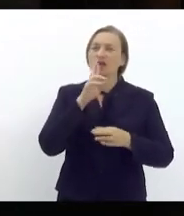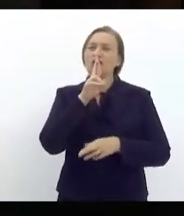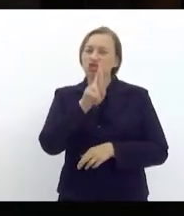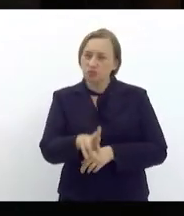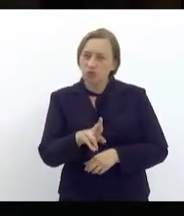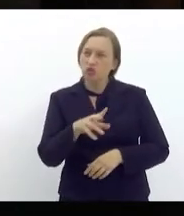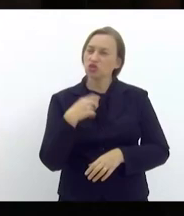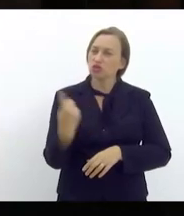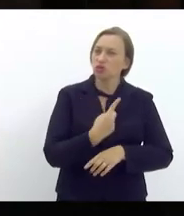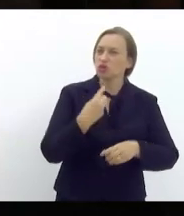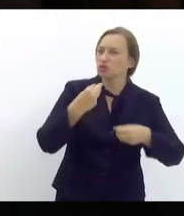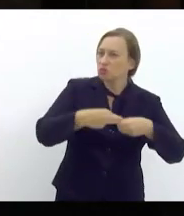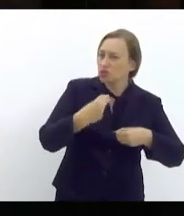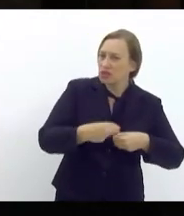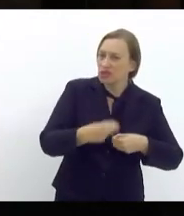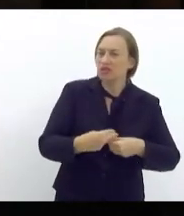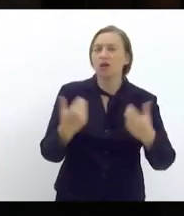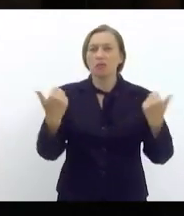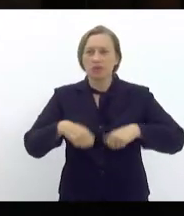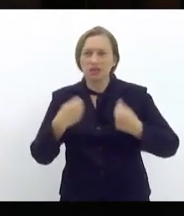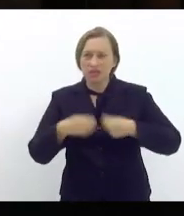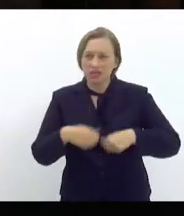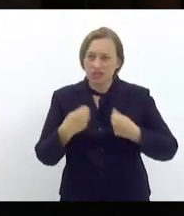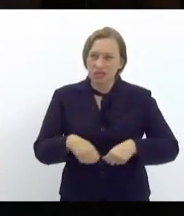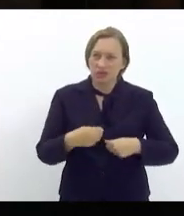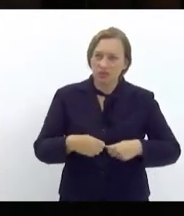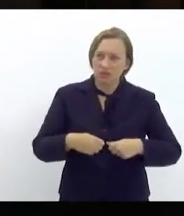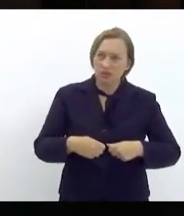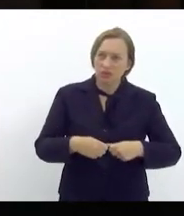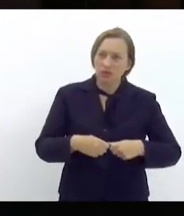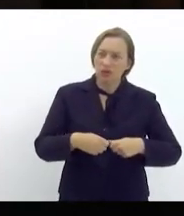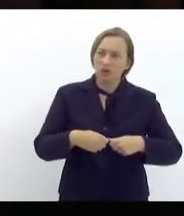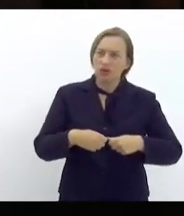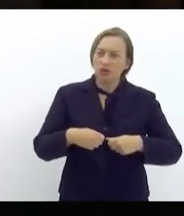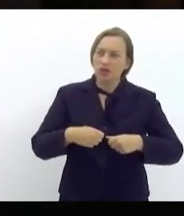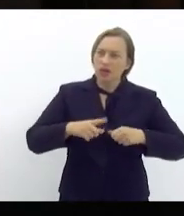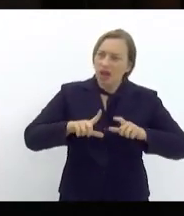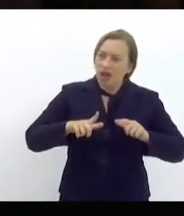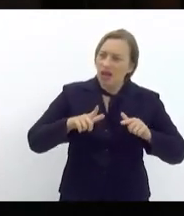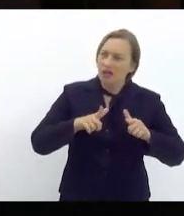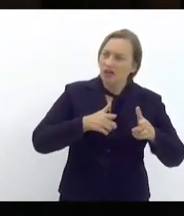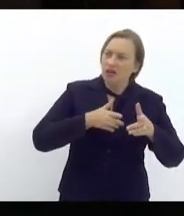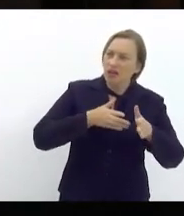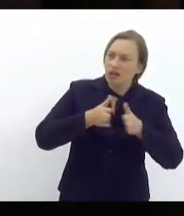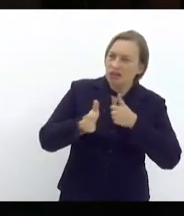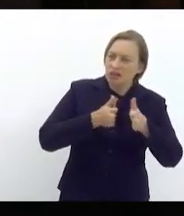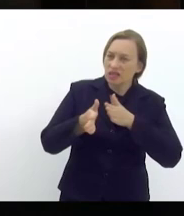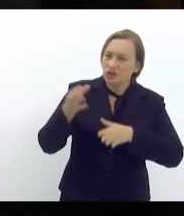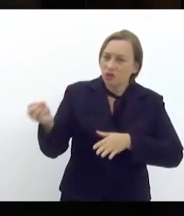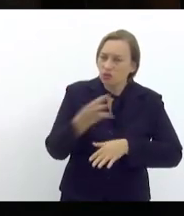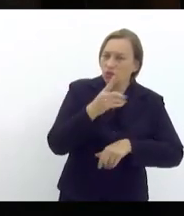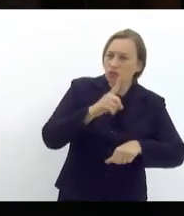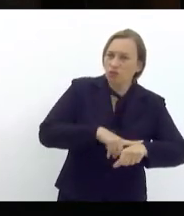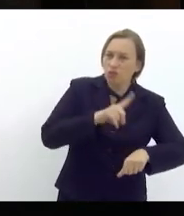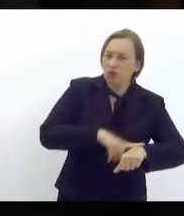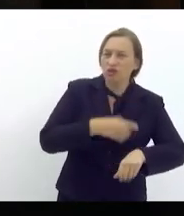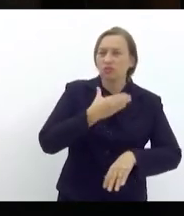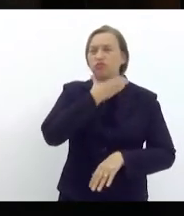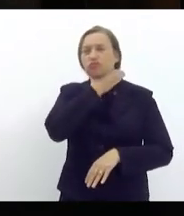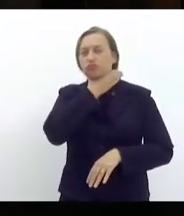que os nossos municípios precisam dar para o novo momento que a gente vive de crise urbana ambiental